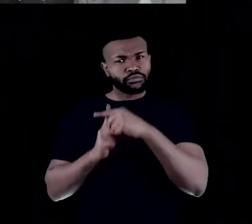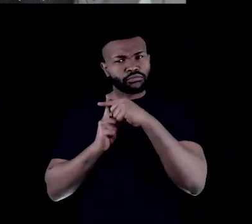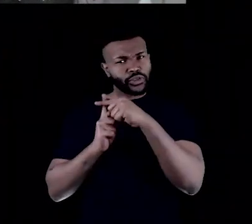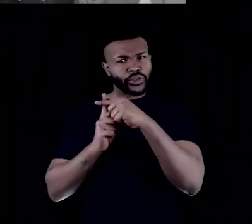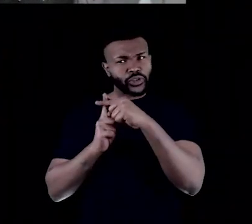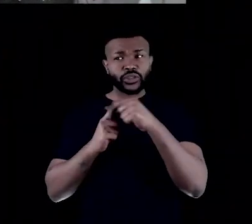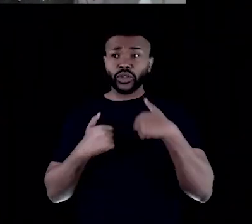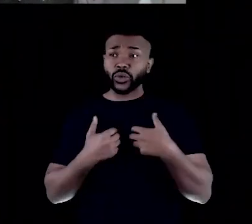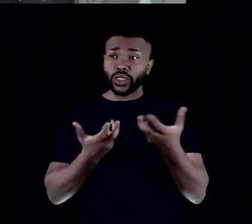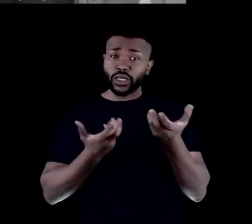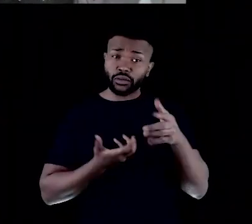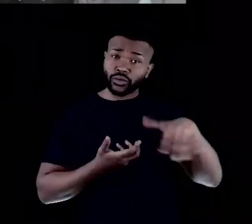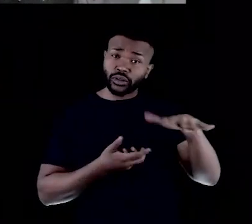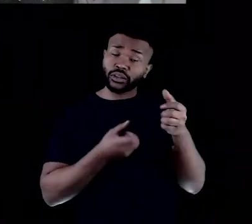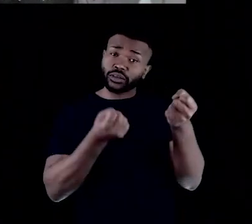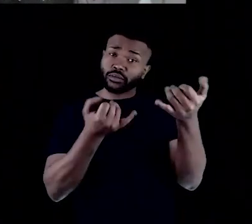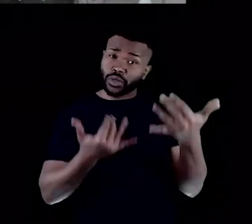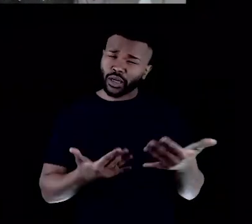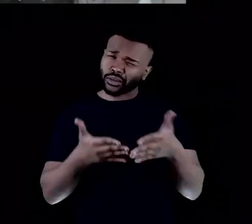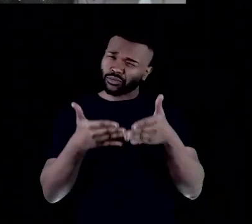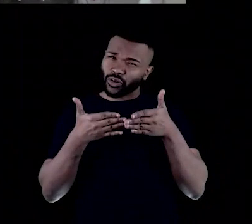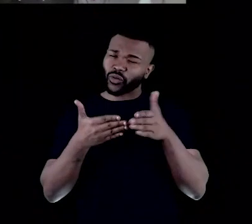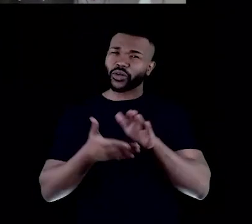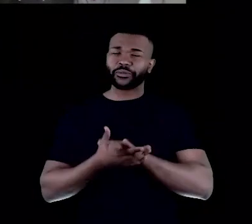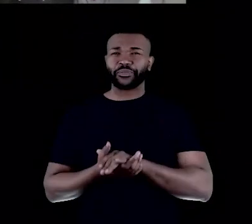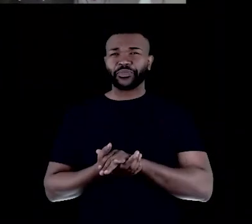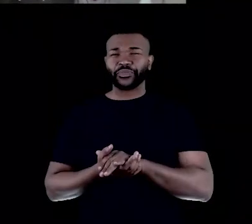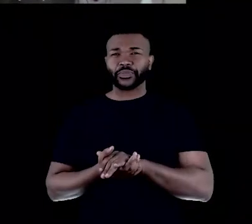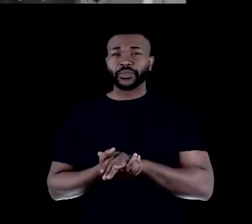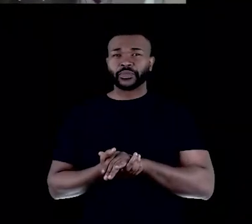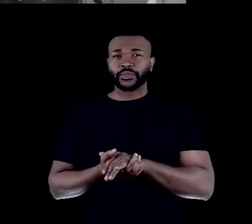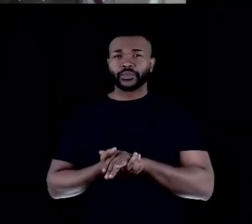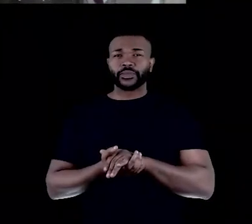positiva, né? Queria que vocês comentassem um pouco sobre isso, por favor.